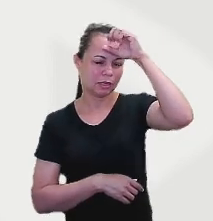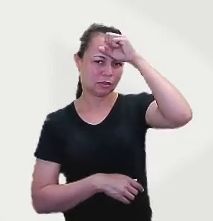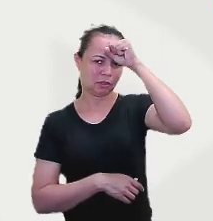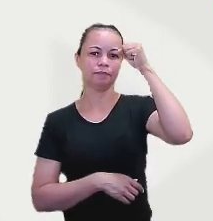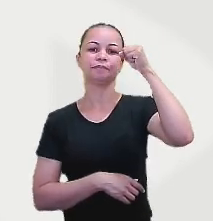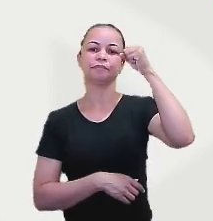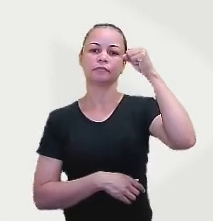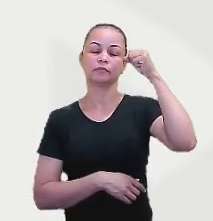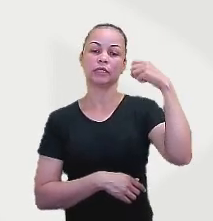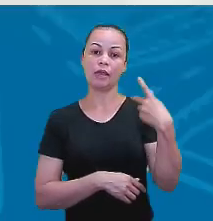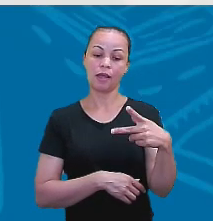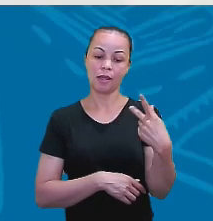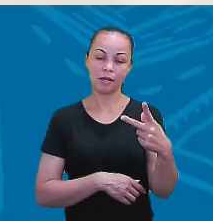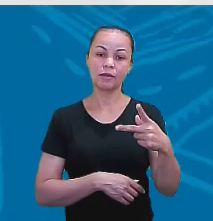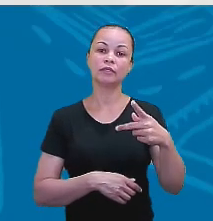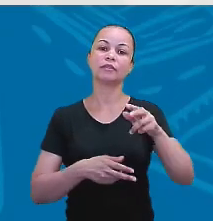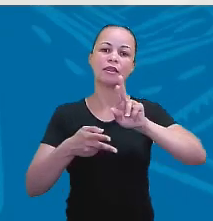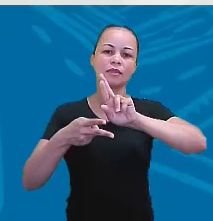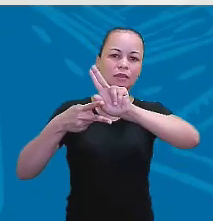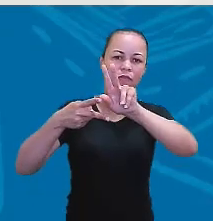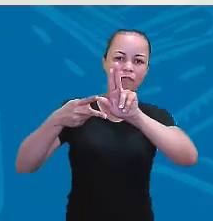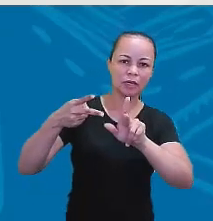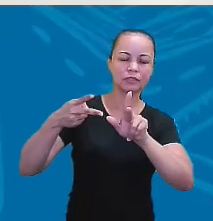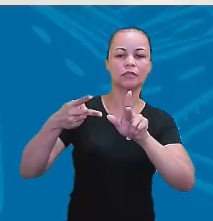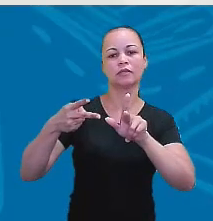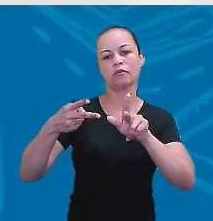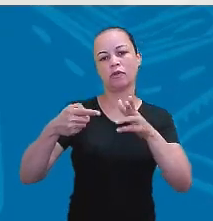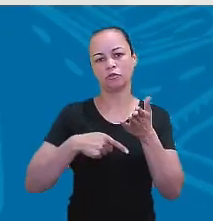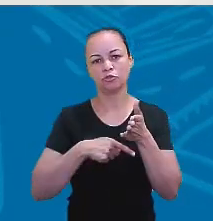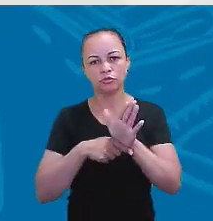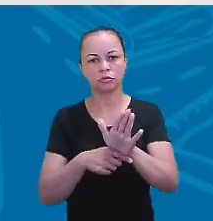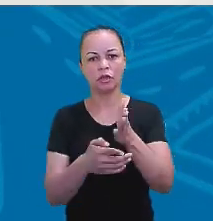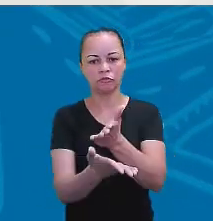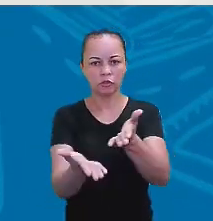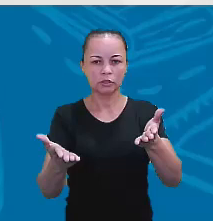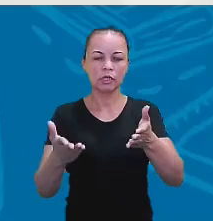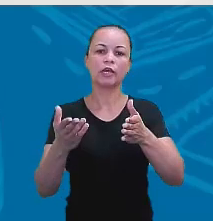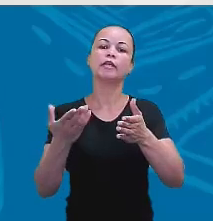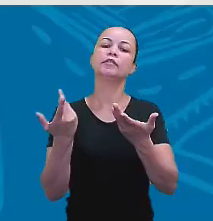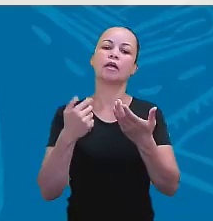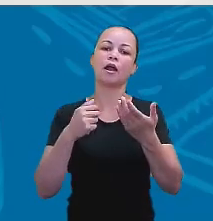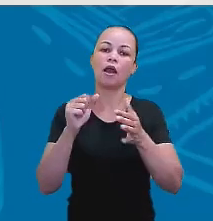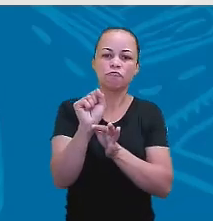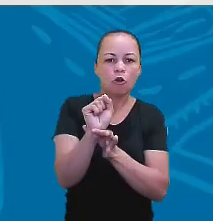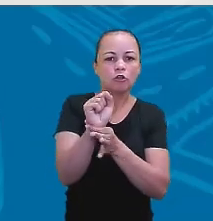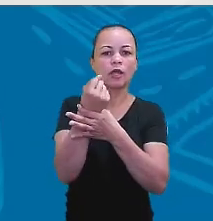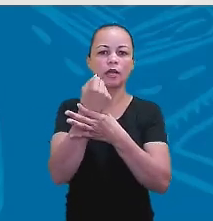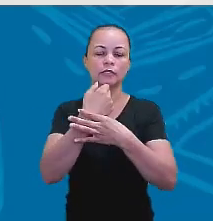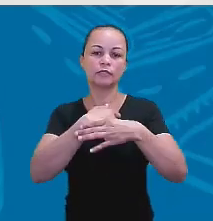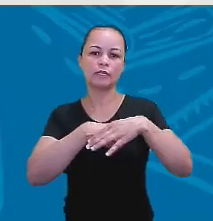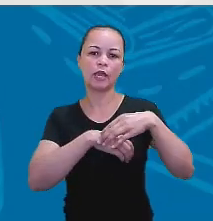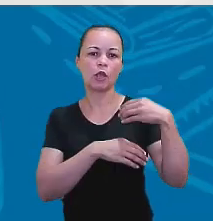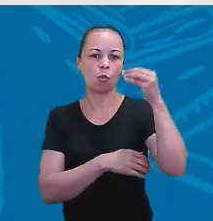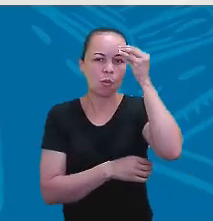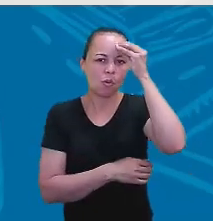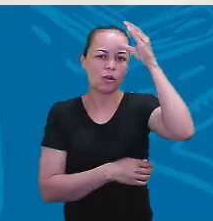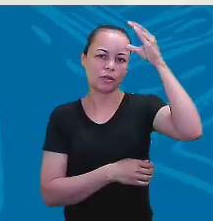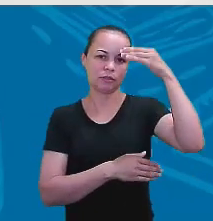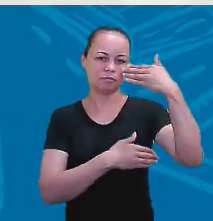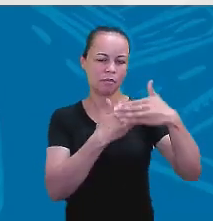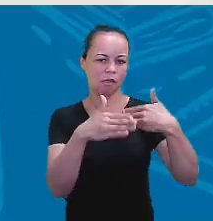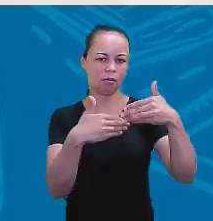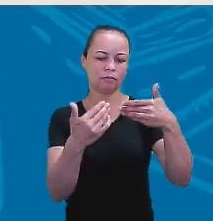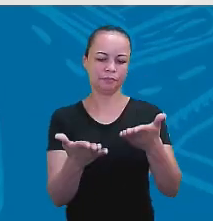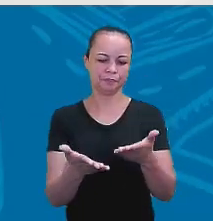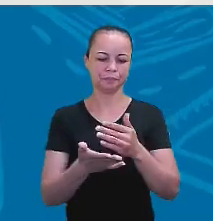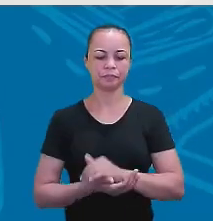Essa diferenciação vai ajudar muito a você justamente a fortalecer os teus saberes. Então, vamos lá ao que interessa, que é